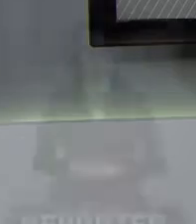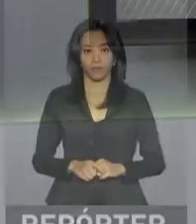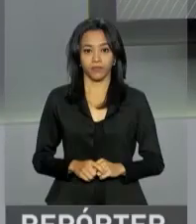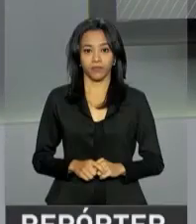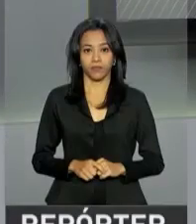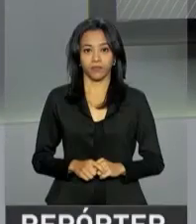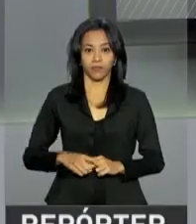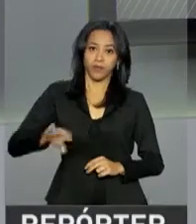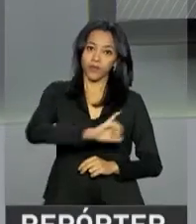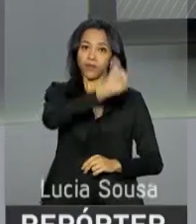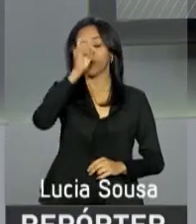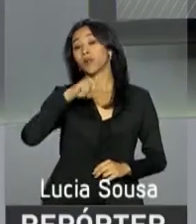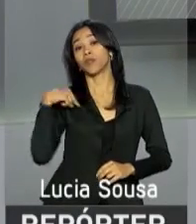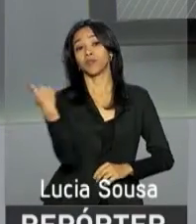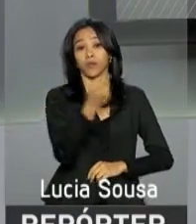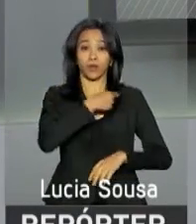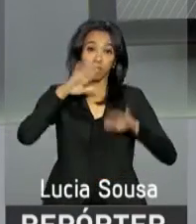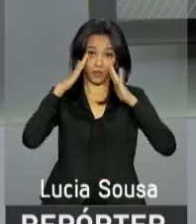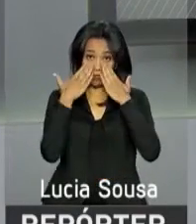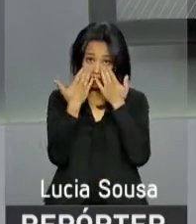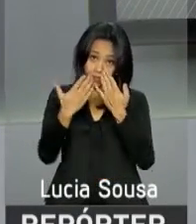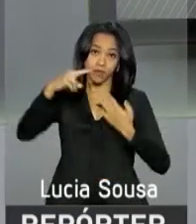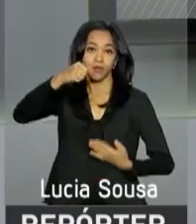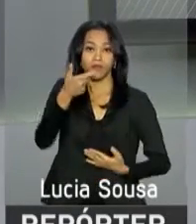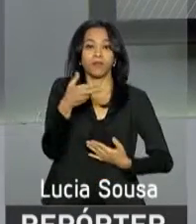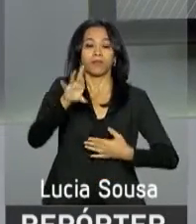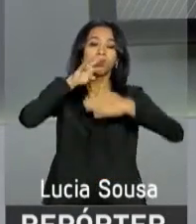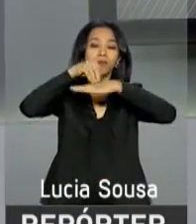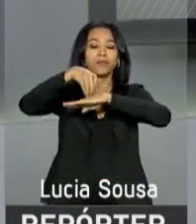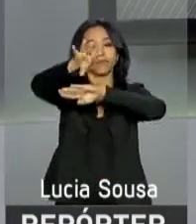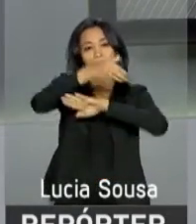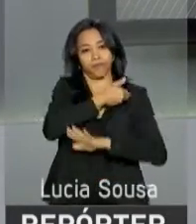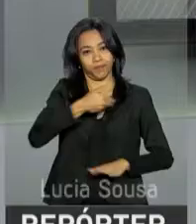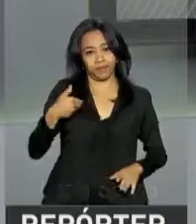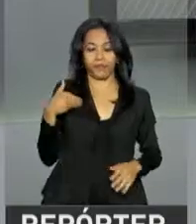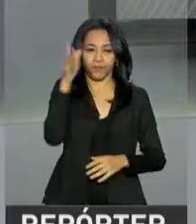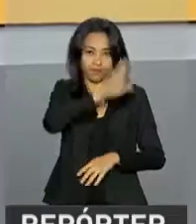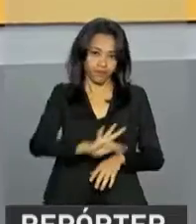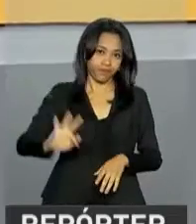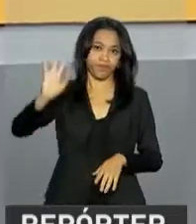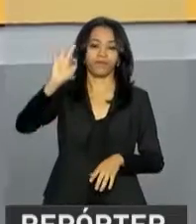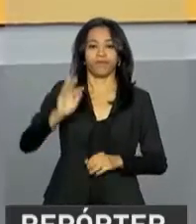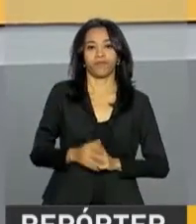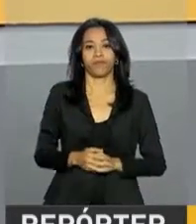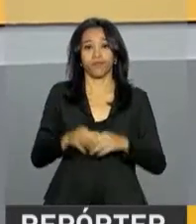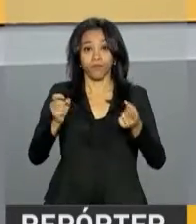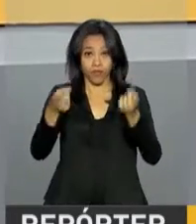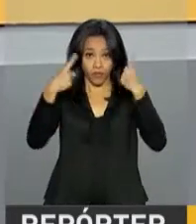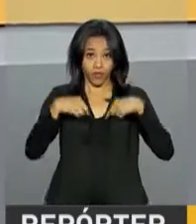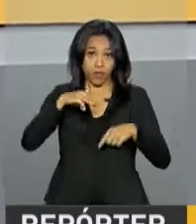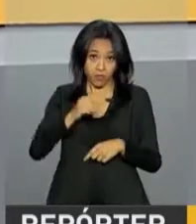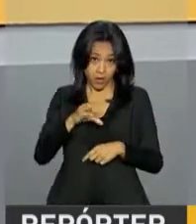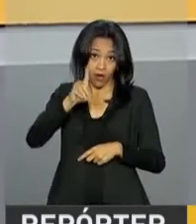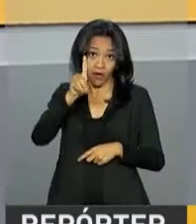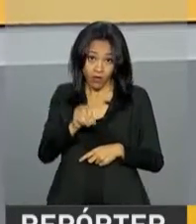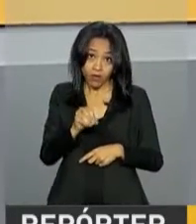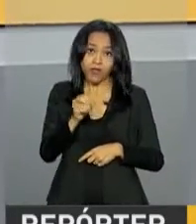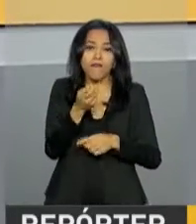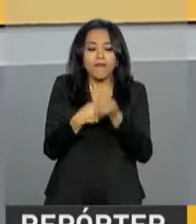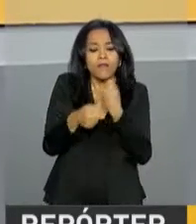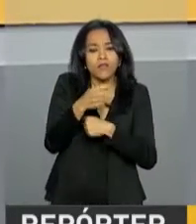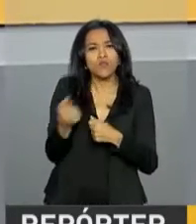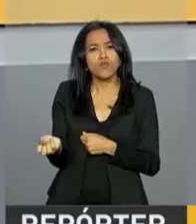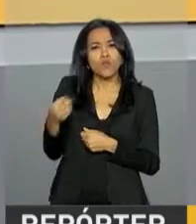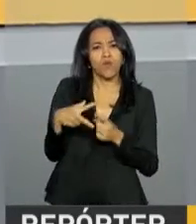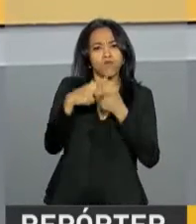lá estamos de volta com o repórter nbr as notícias do governo federal o mercado financeiro faz um novo ajuste